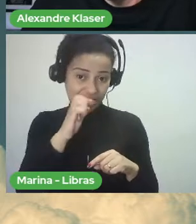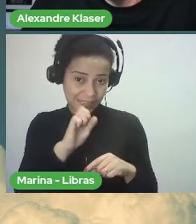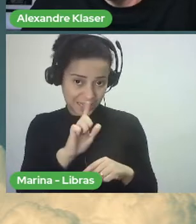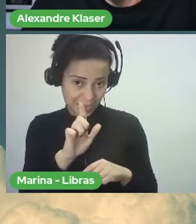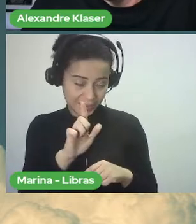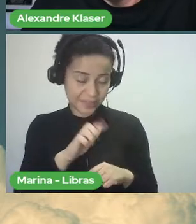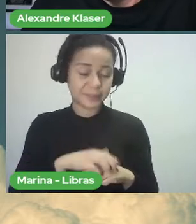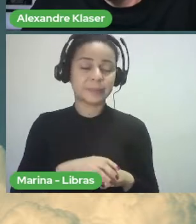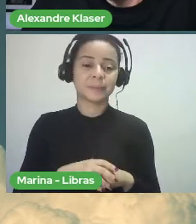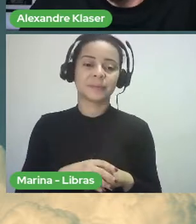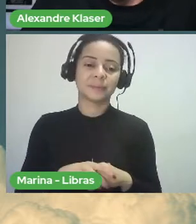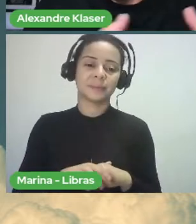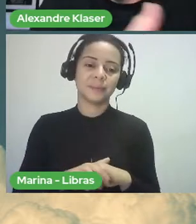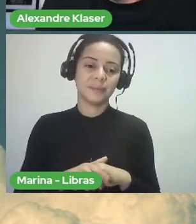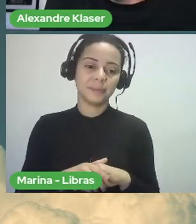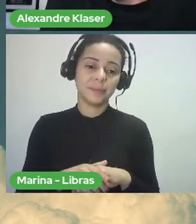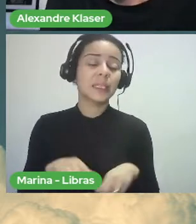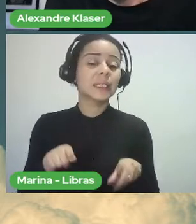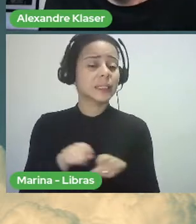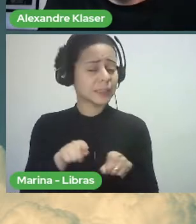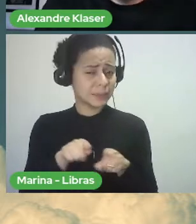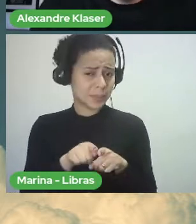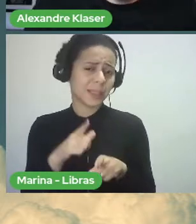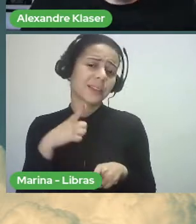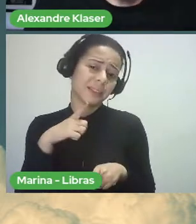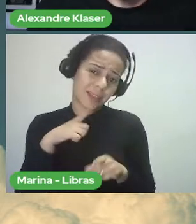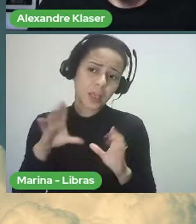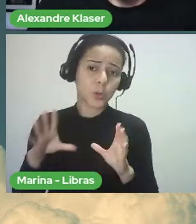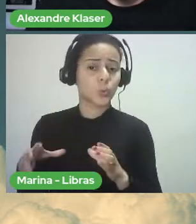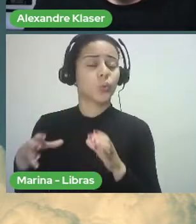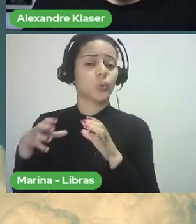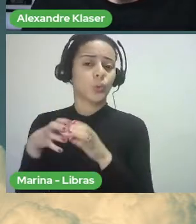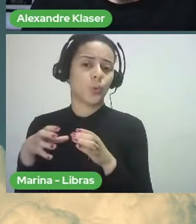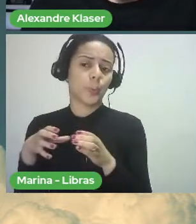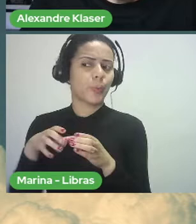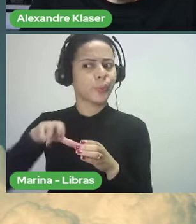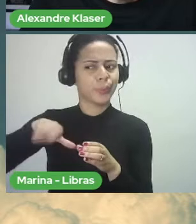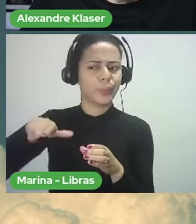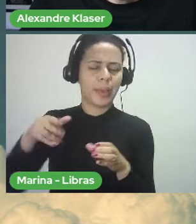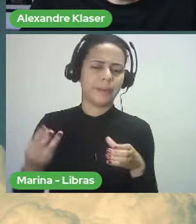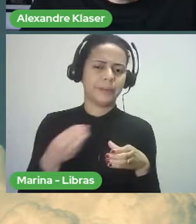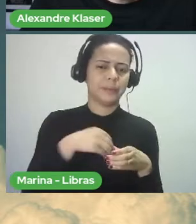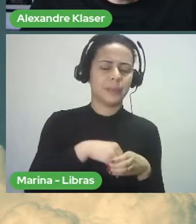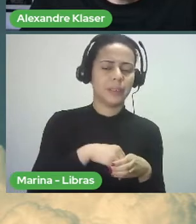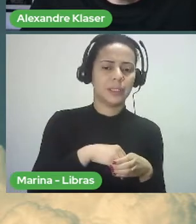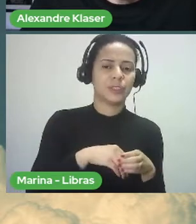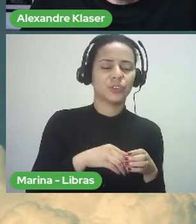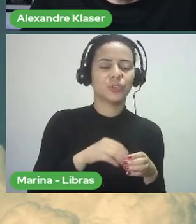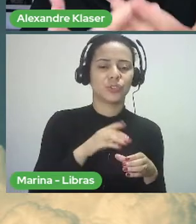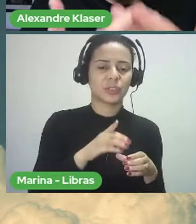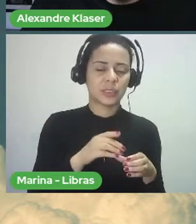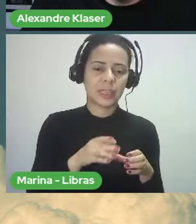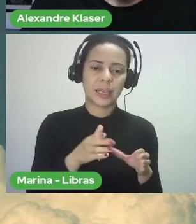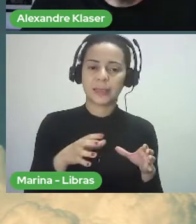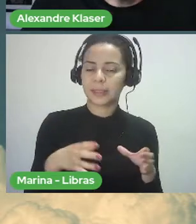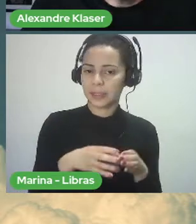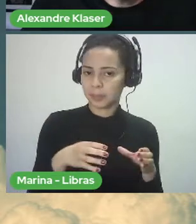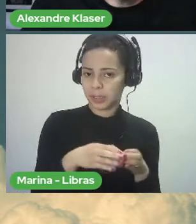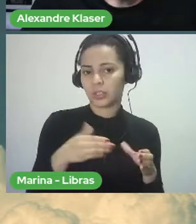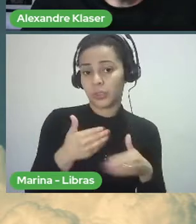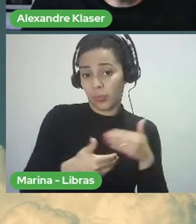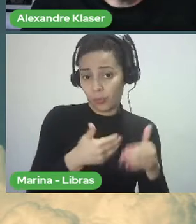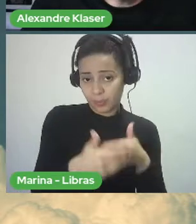de vocês, assim, muitas pessoas que não são diretamente de equipes não tem problema, porque eu vou tocar em vários aspectos aqui também